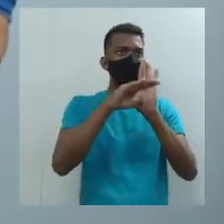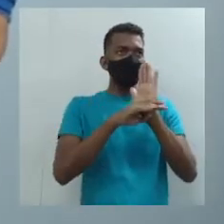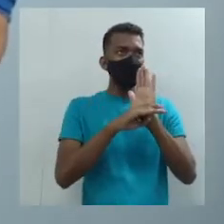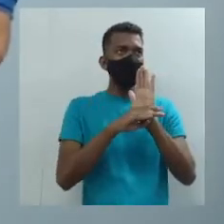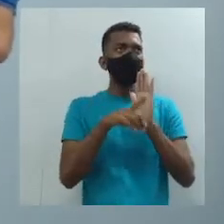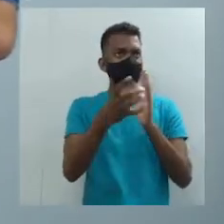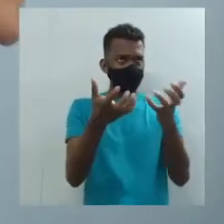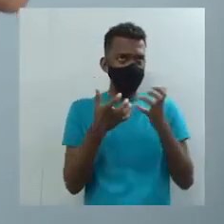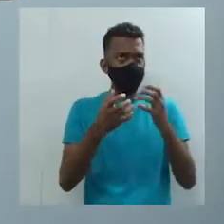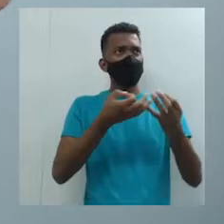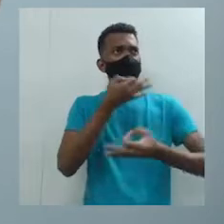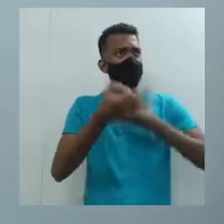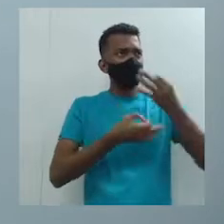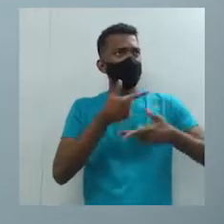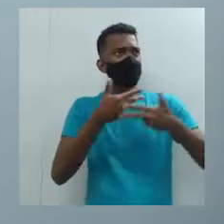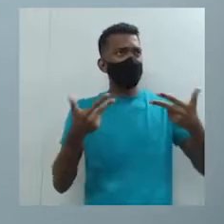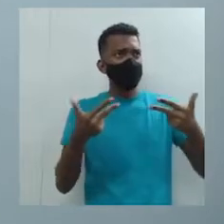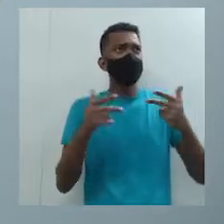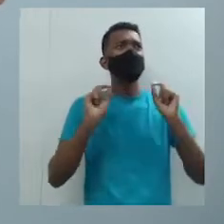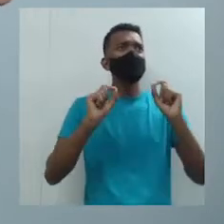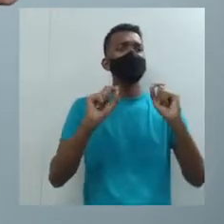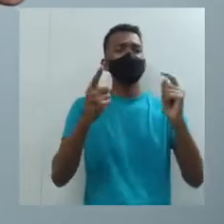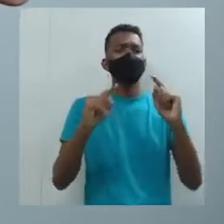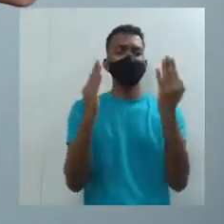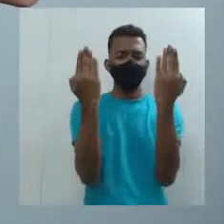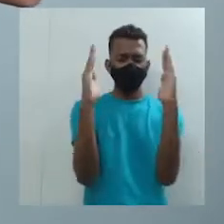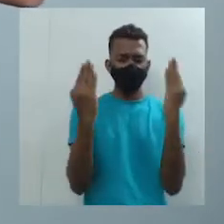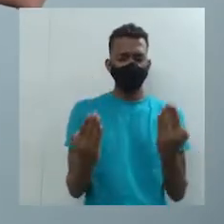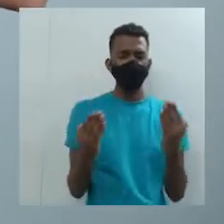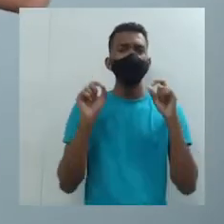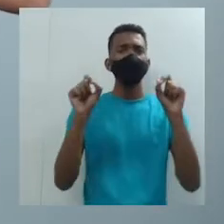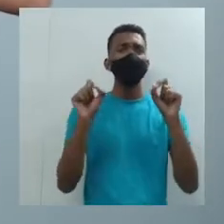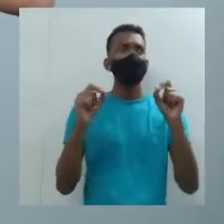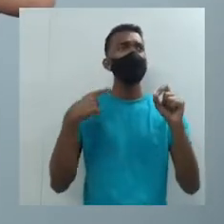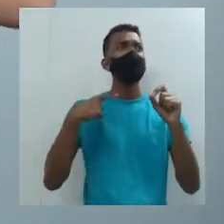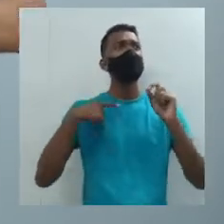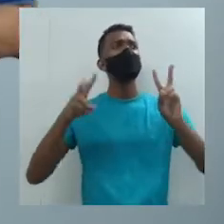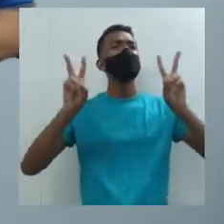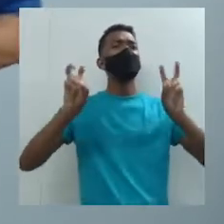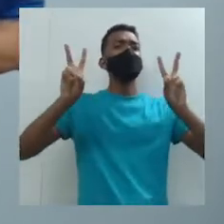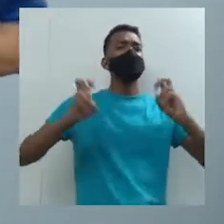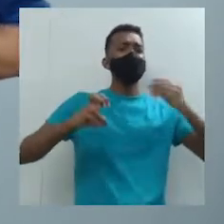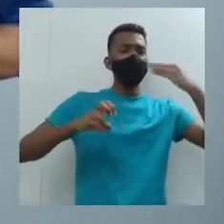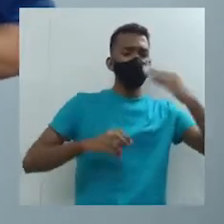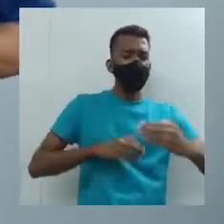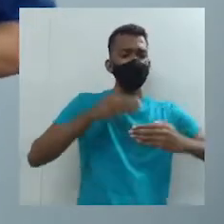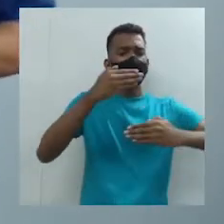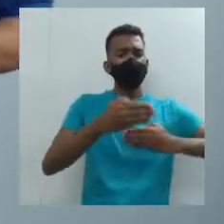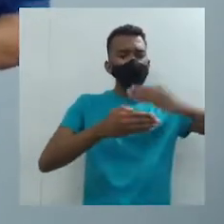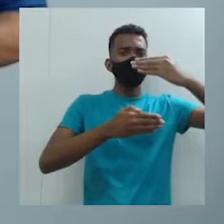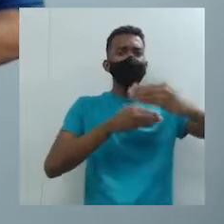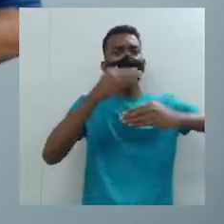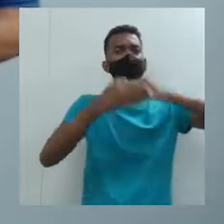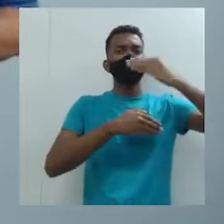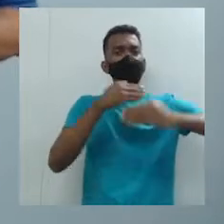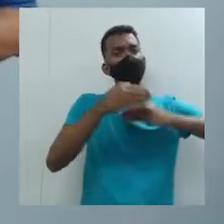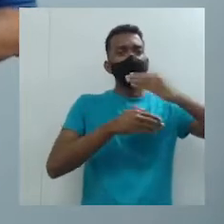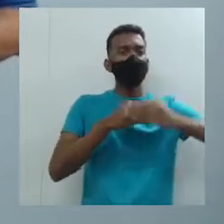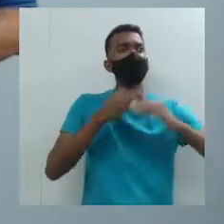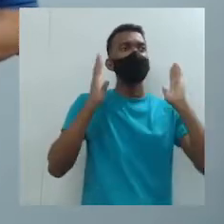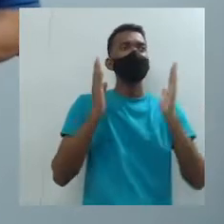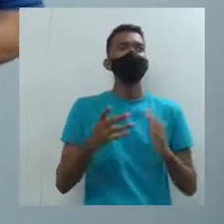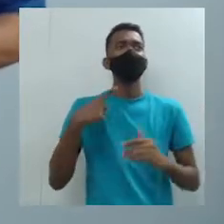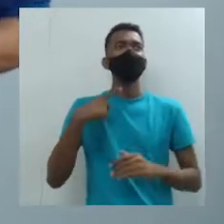quadra. O senhor gostaria de comentar, por exemplo, a relação de espelhamento que há ali, a questão da gradação que o Carlos Pena Filho provoca para o